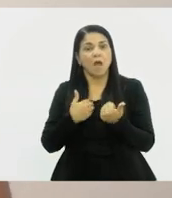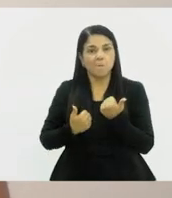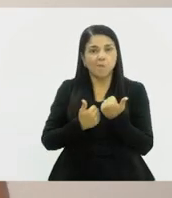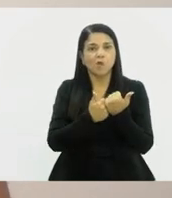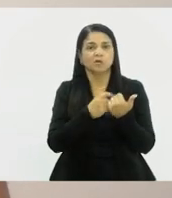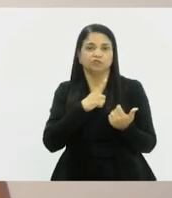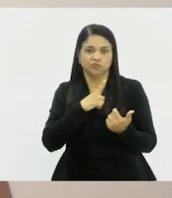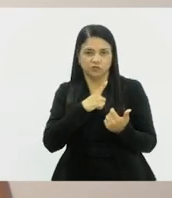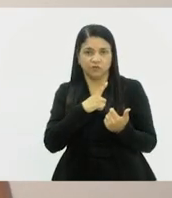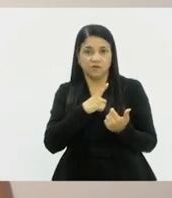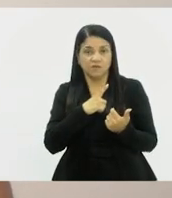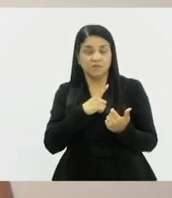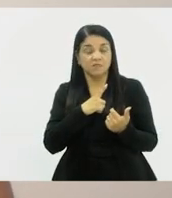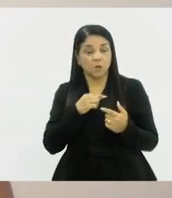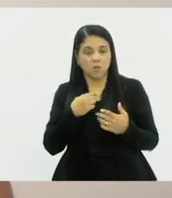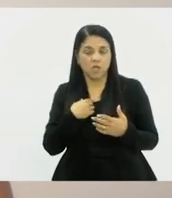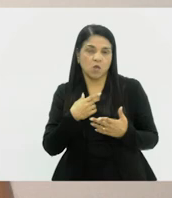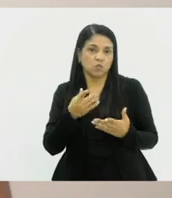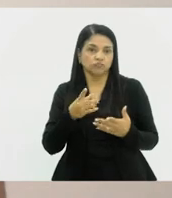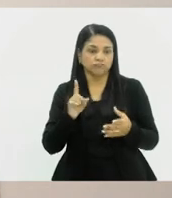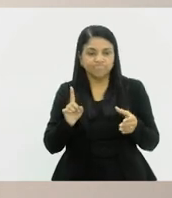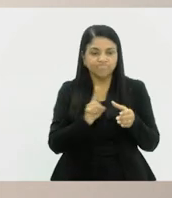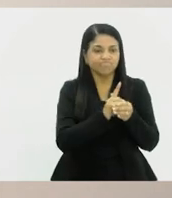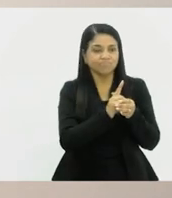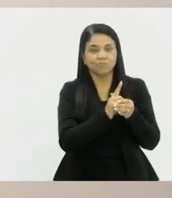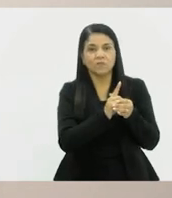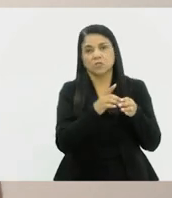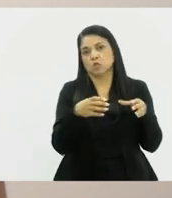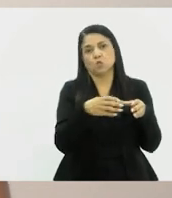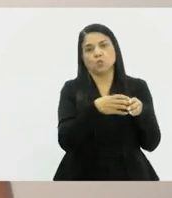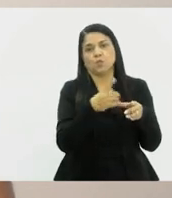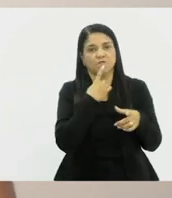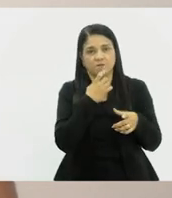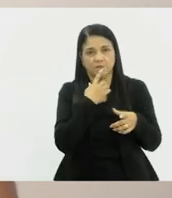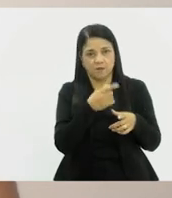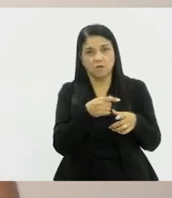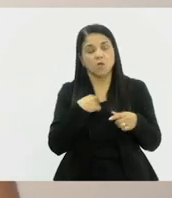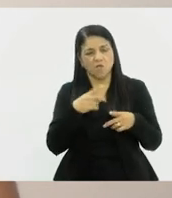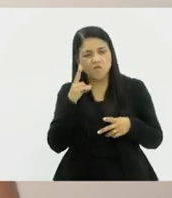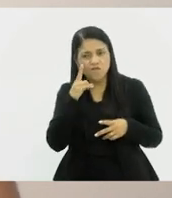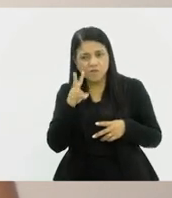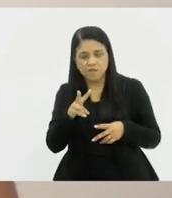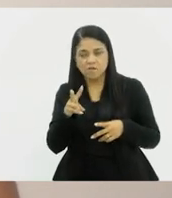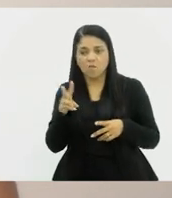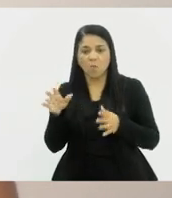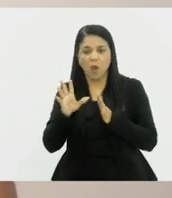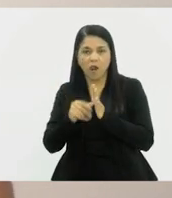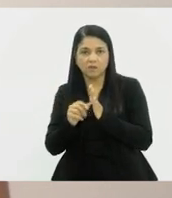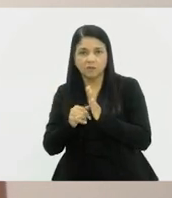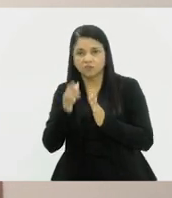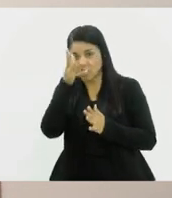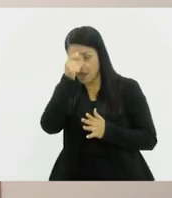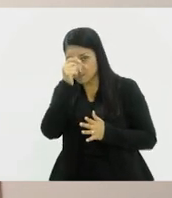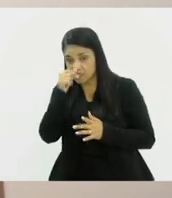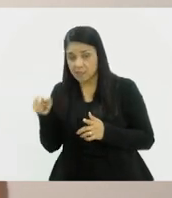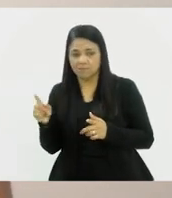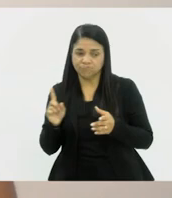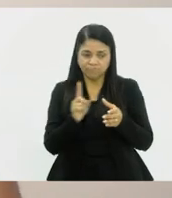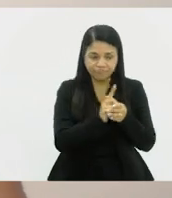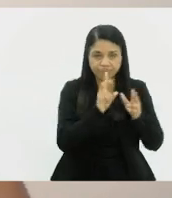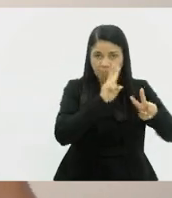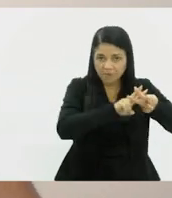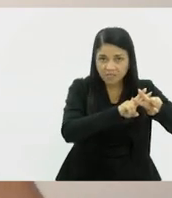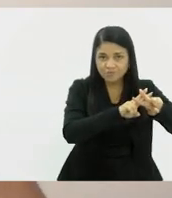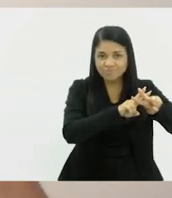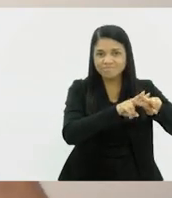amigos mas realmente eu vi muita gente entrar como ladrão de galinha e saí como sequestrador Isso aí é um argumento muito